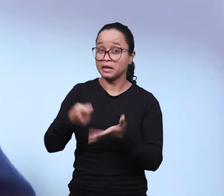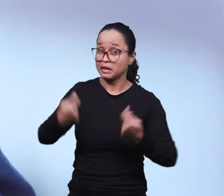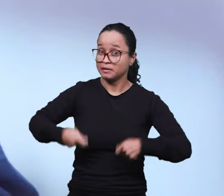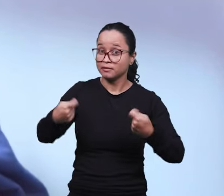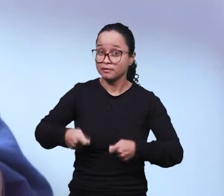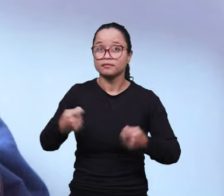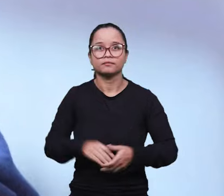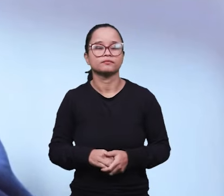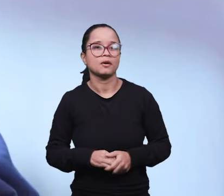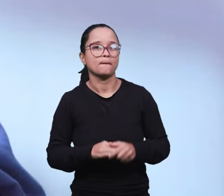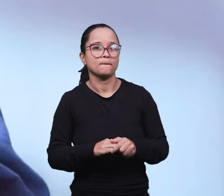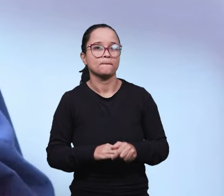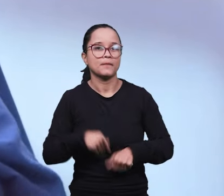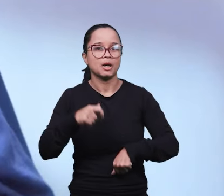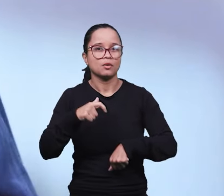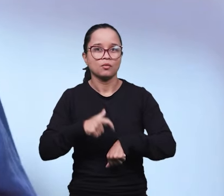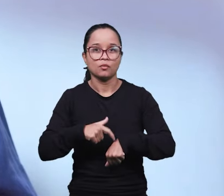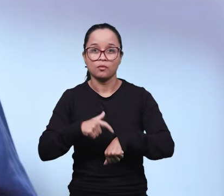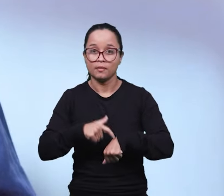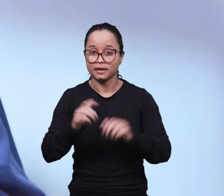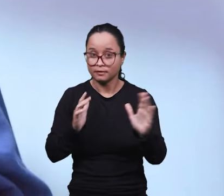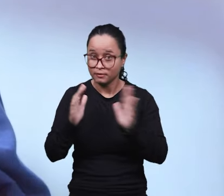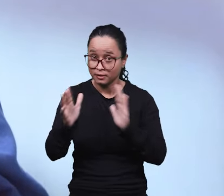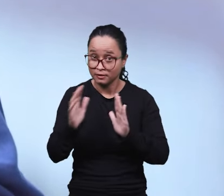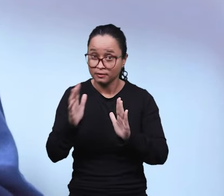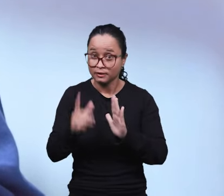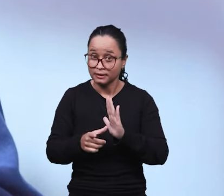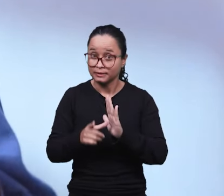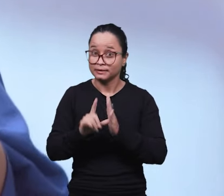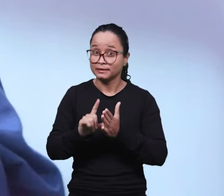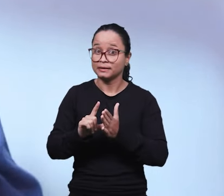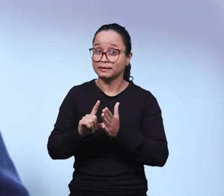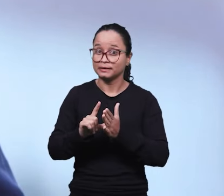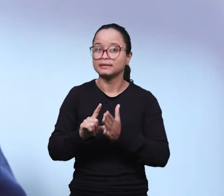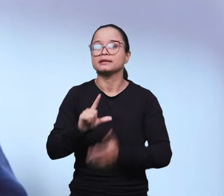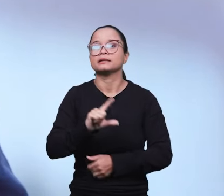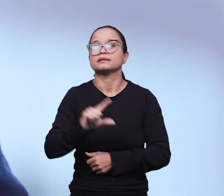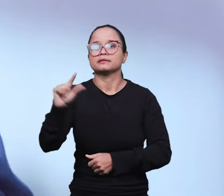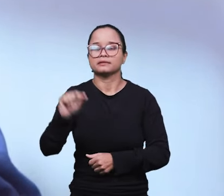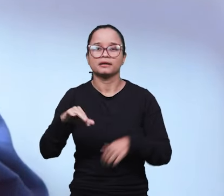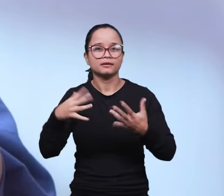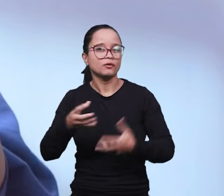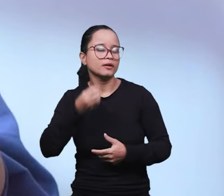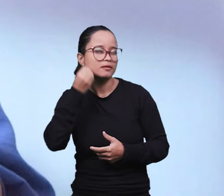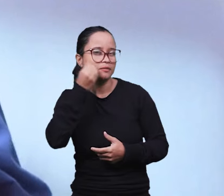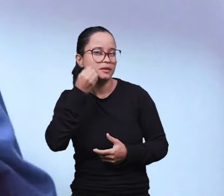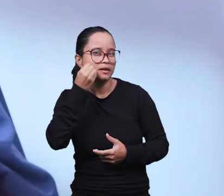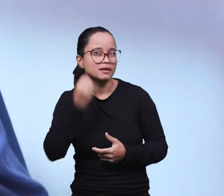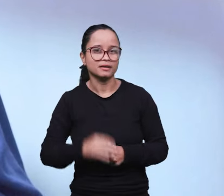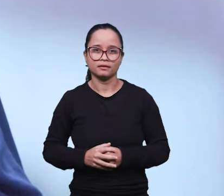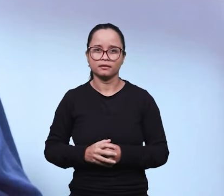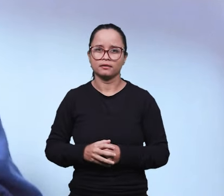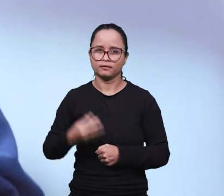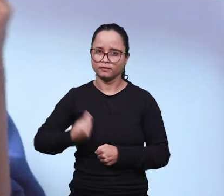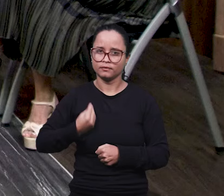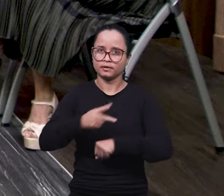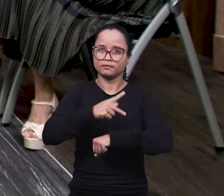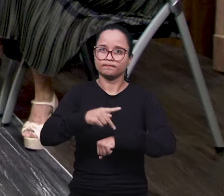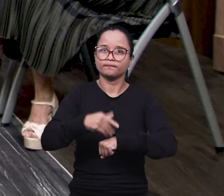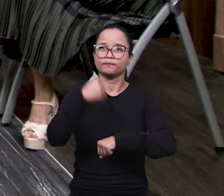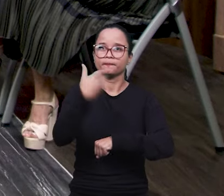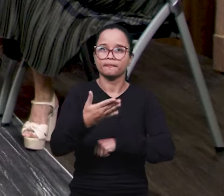uma seleção pro momento que antecede a saída E hoje nós vamos tratar das experiênci vividas fora do país